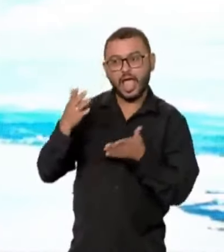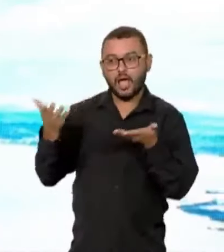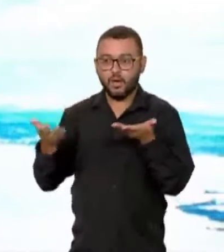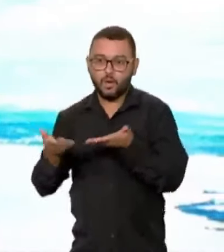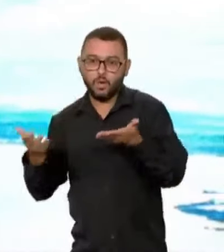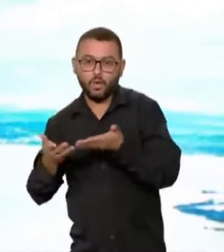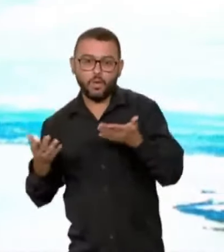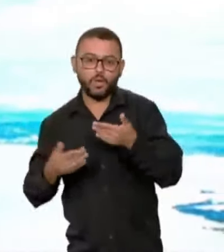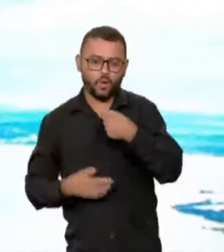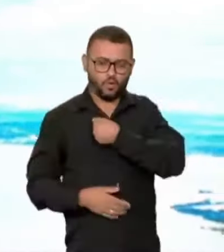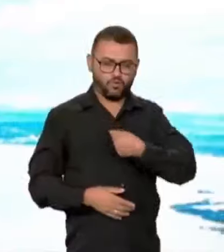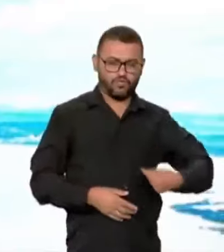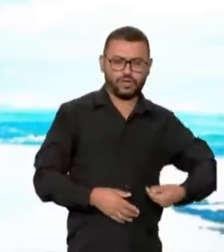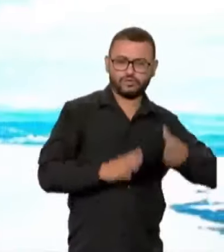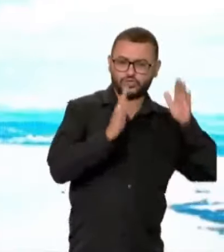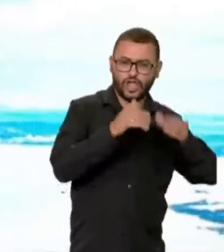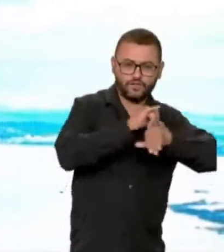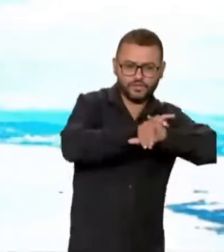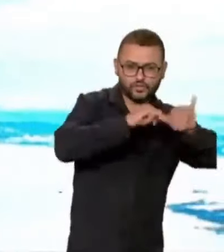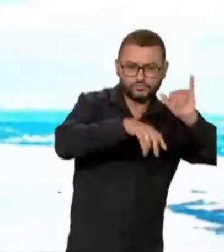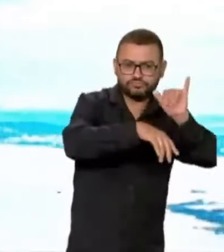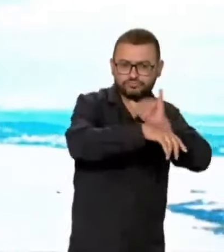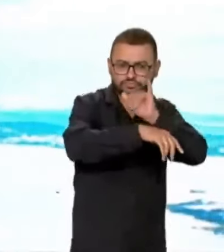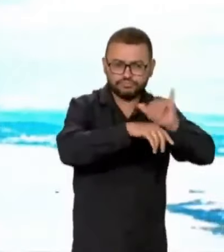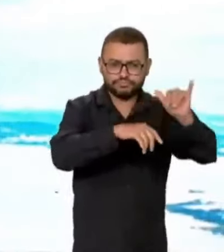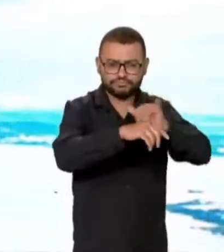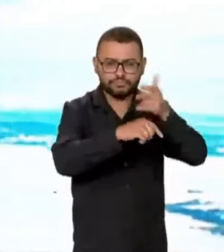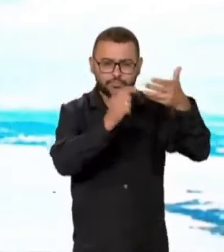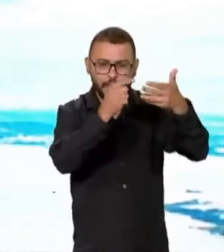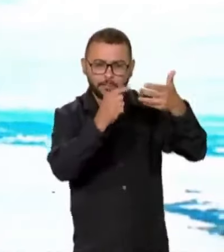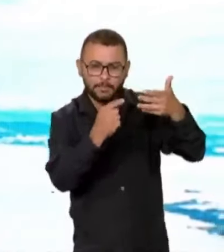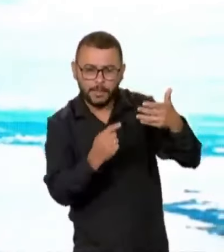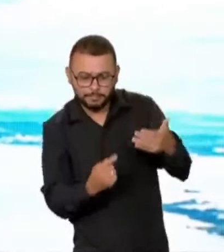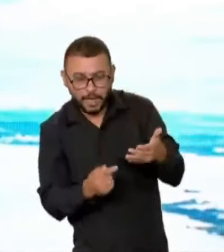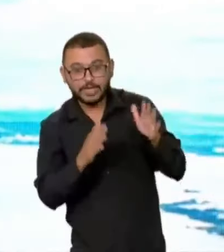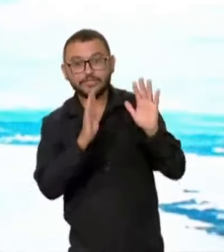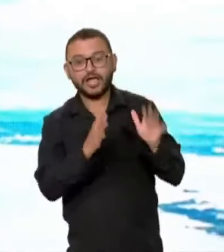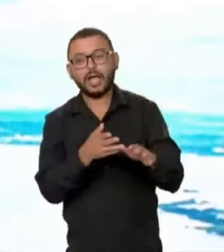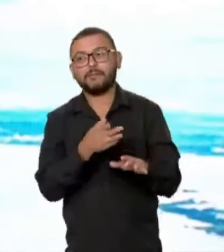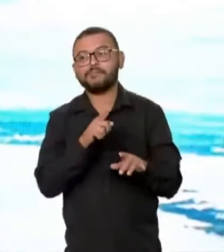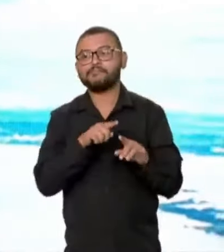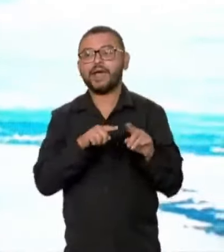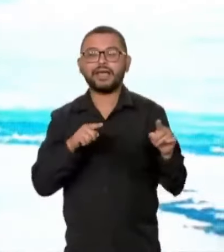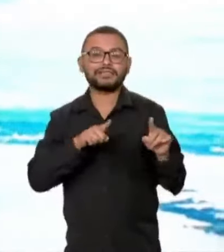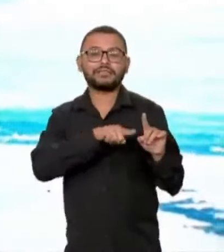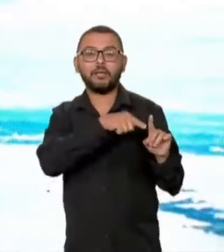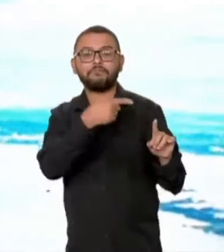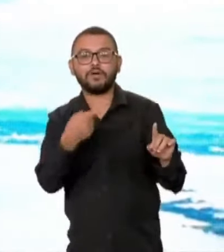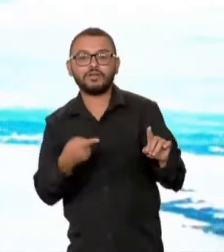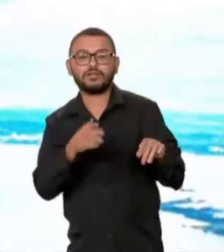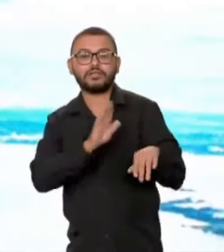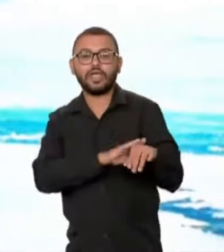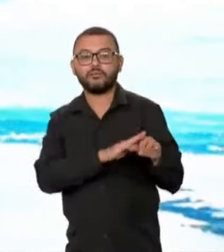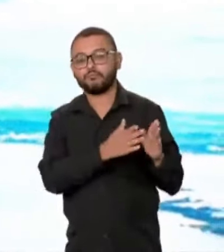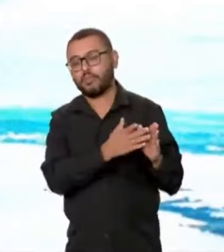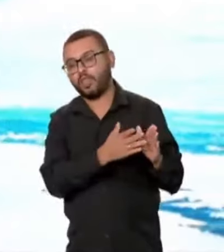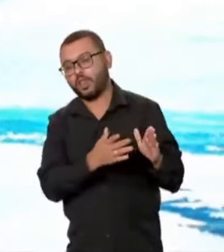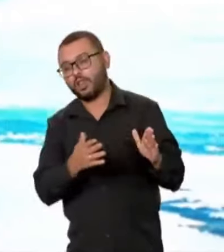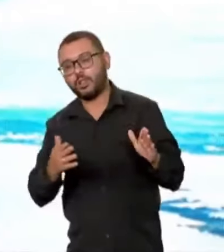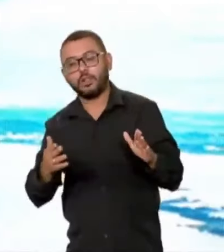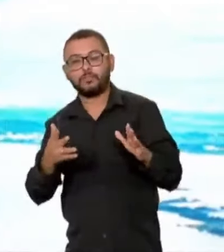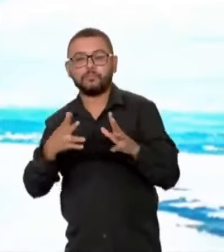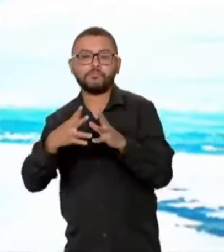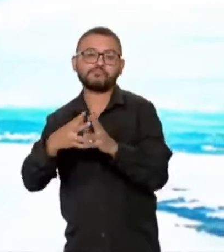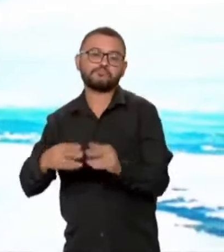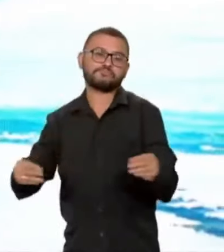governo anunciou medidas, o governo foi cheio de boa vontade, mas depois passa o tempo, as medidas não